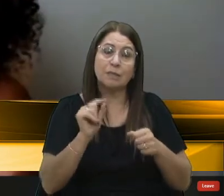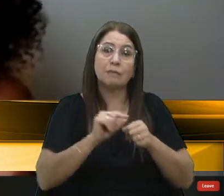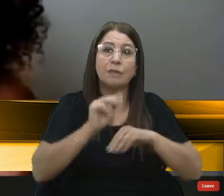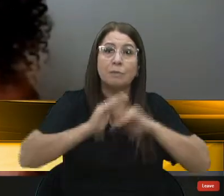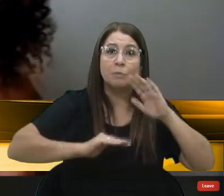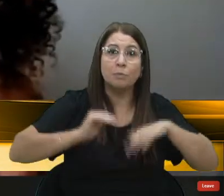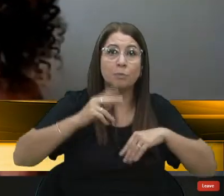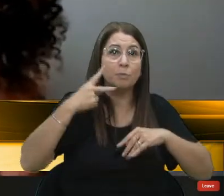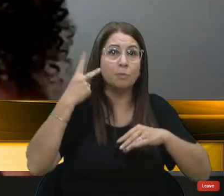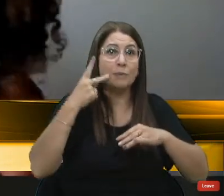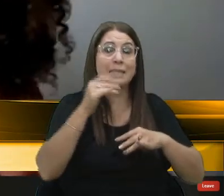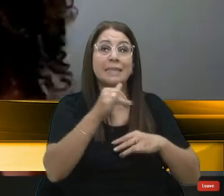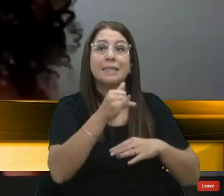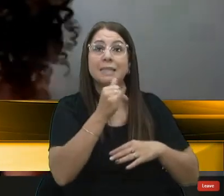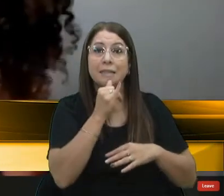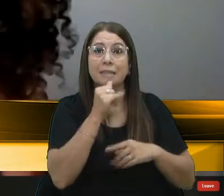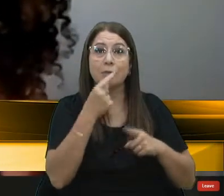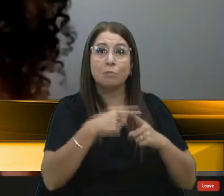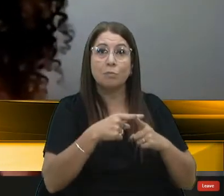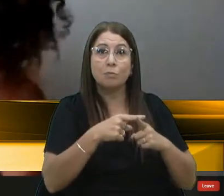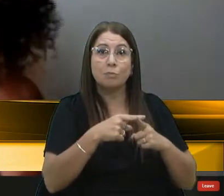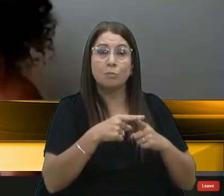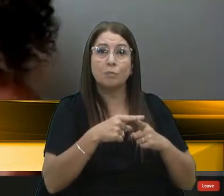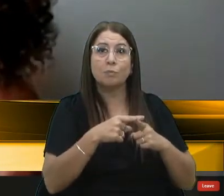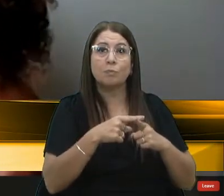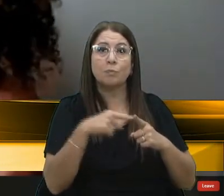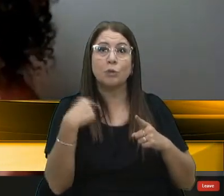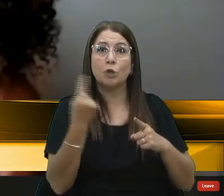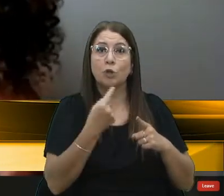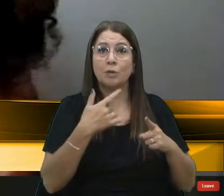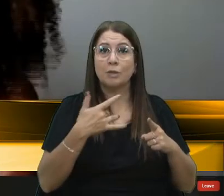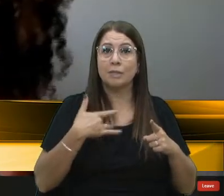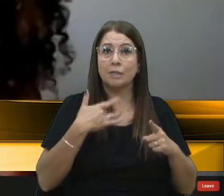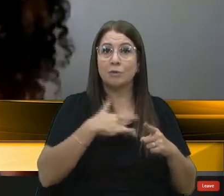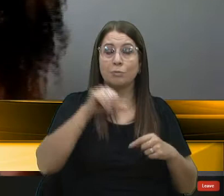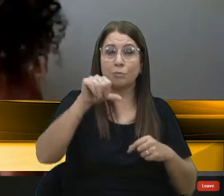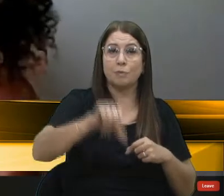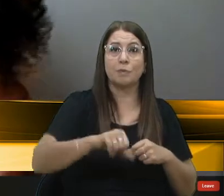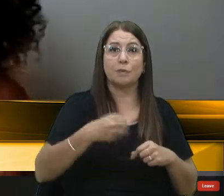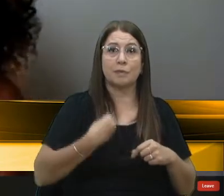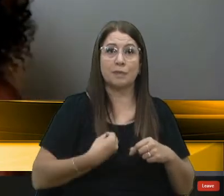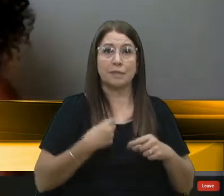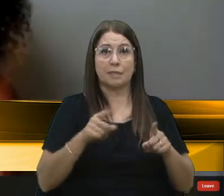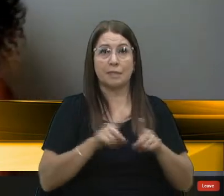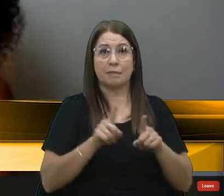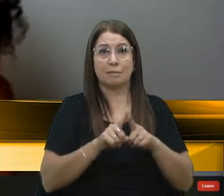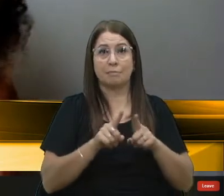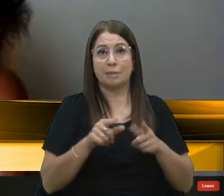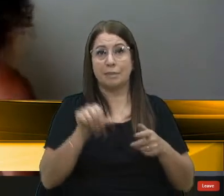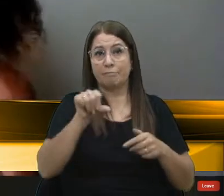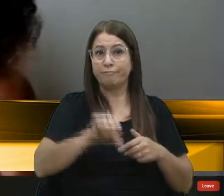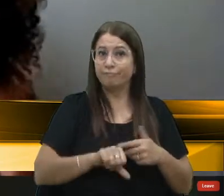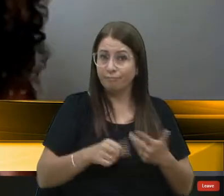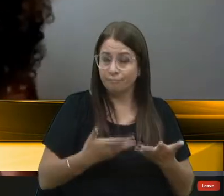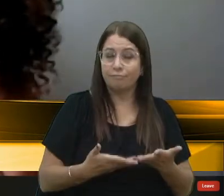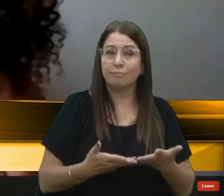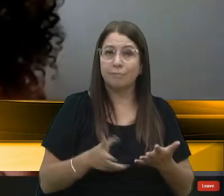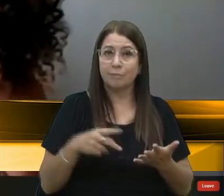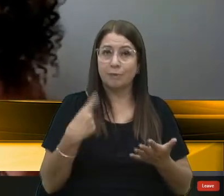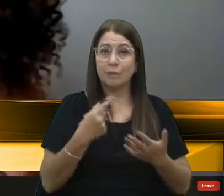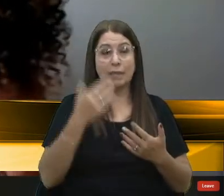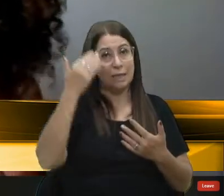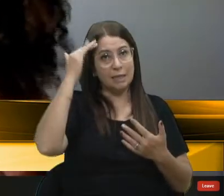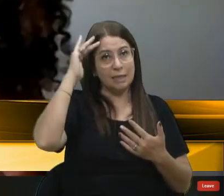uma política de testagem e porque nossa saúde está em colapso e a vida das pessoas está entrando em colapso também. A gente tem que entender